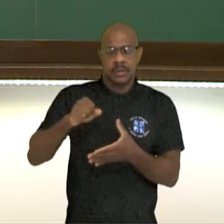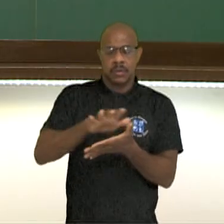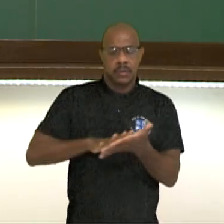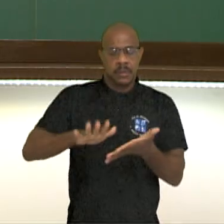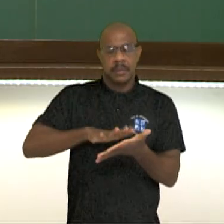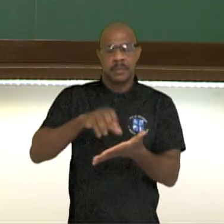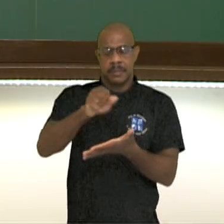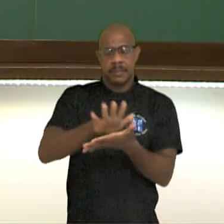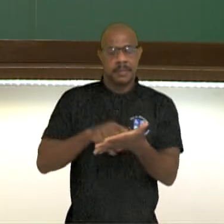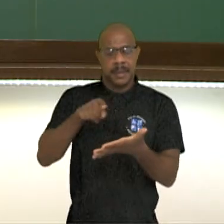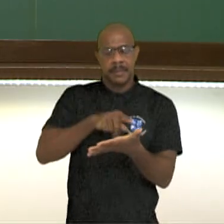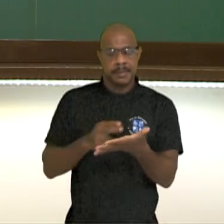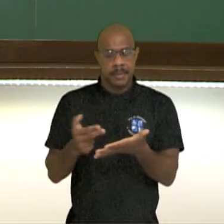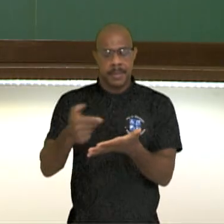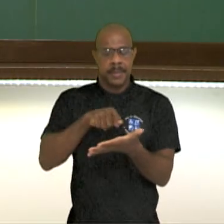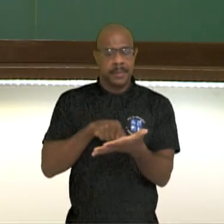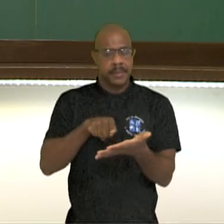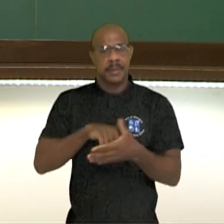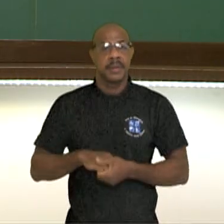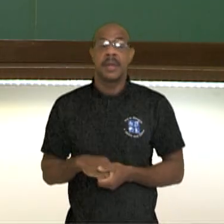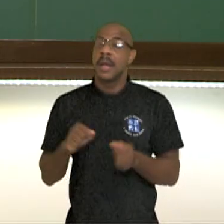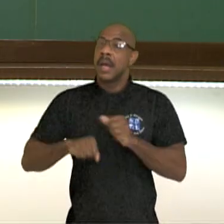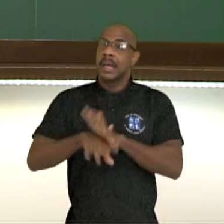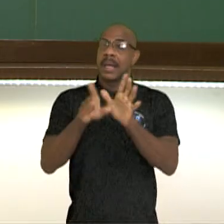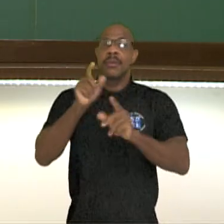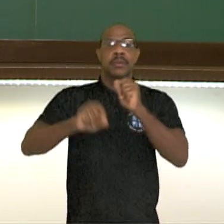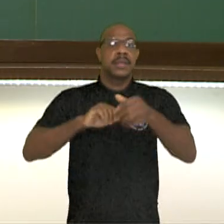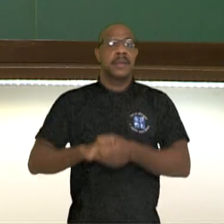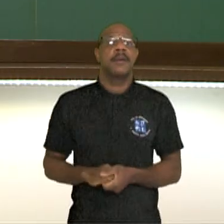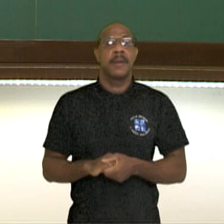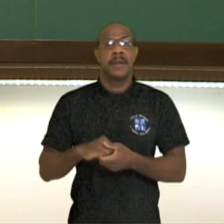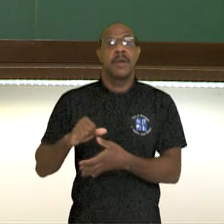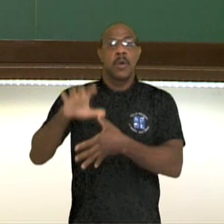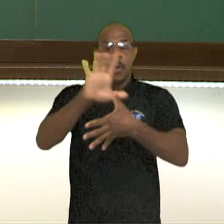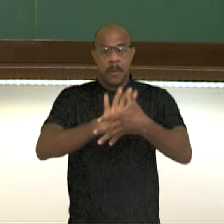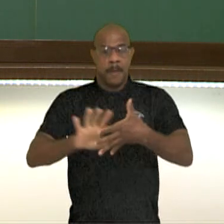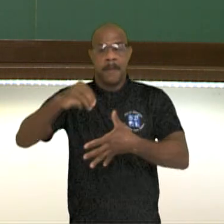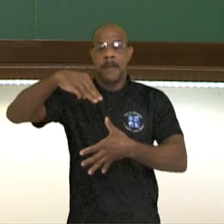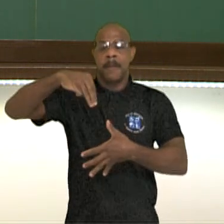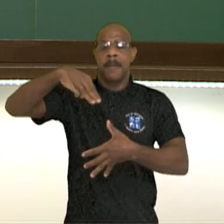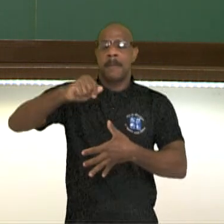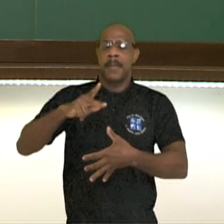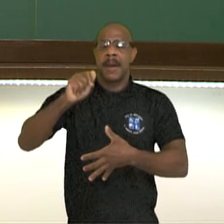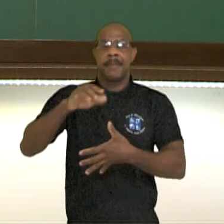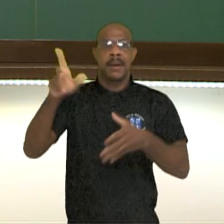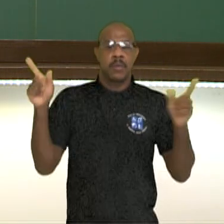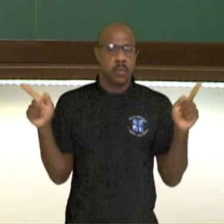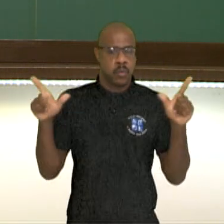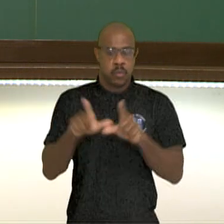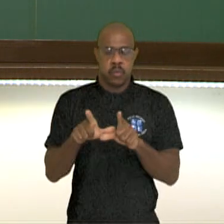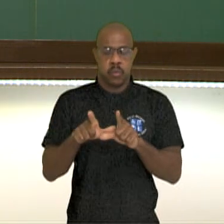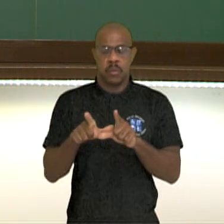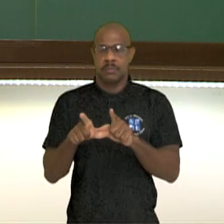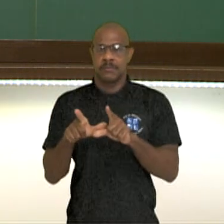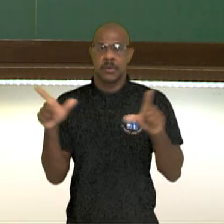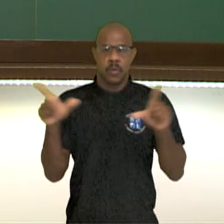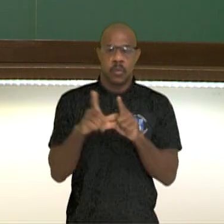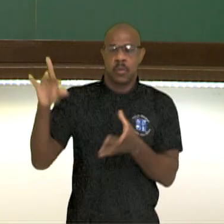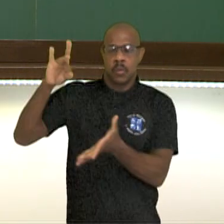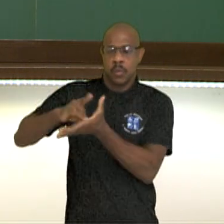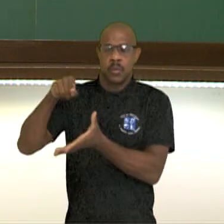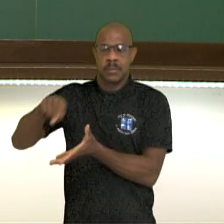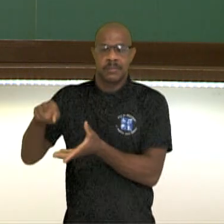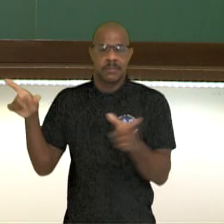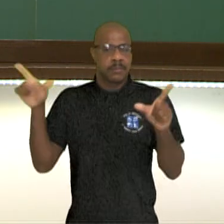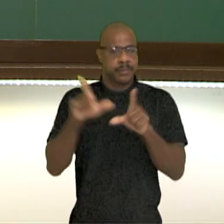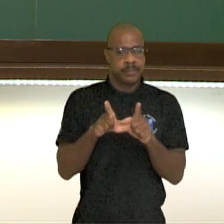E é importante a gente ter muito claro que os mapas são representações reduzidas da realidade. E daí a